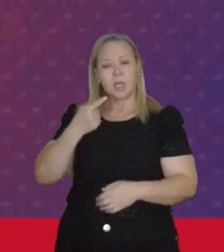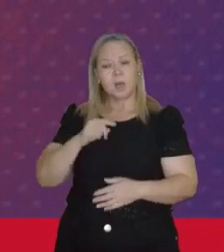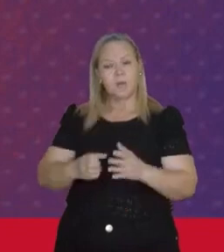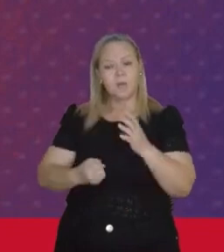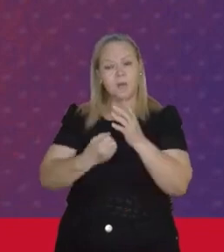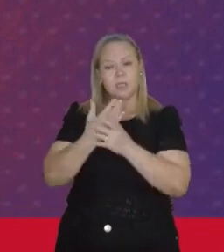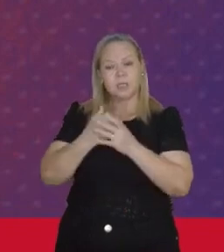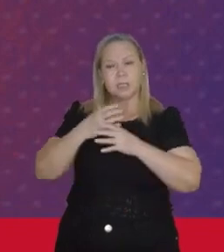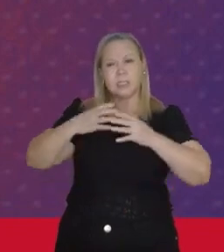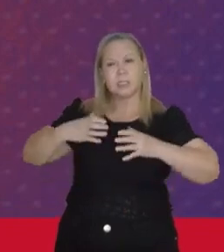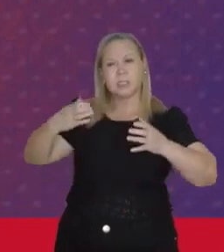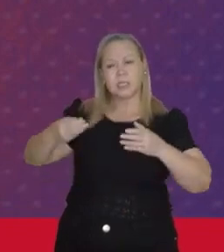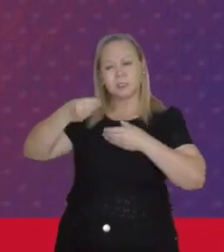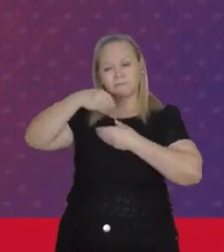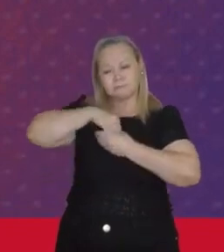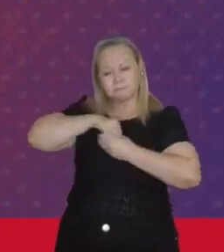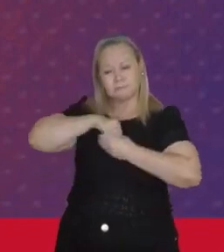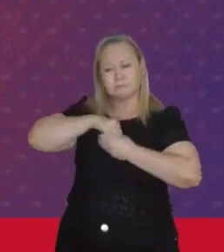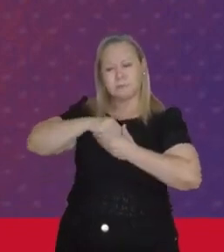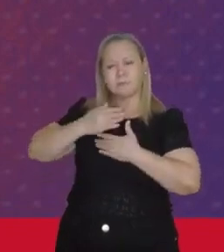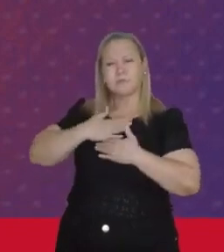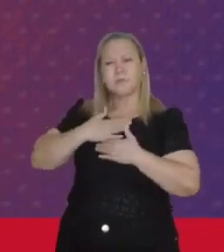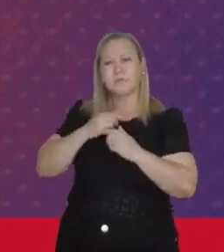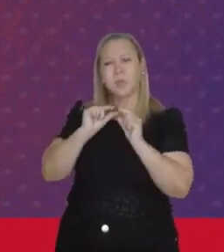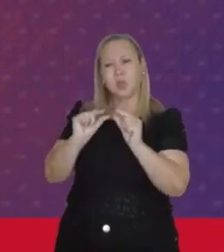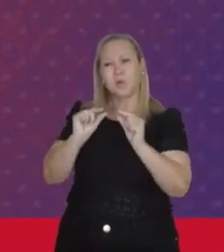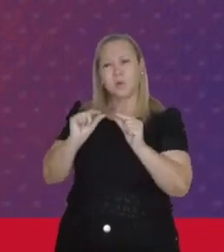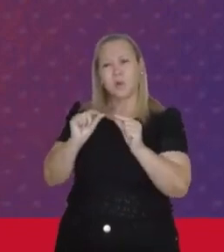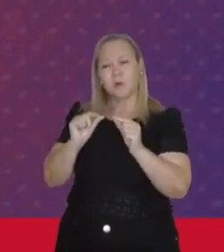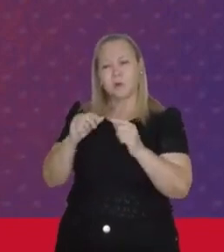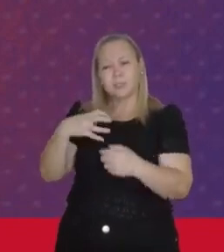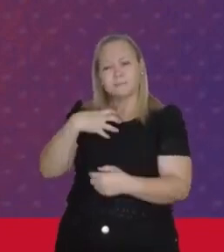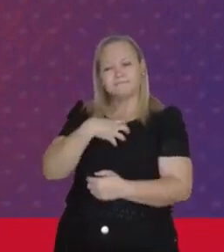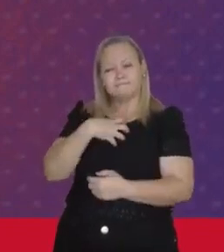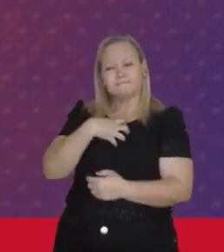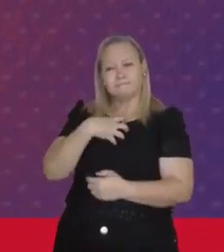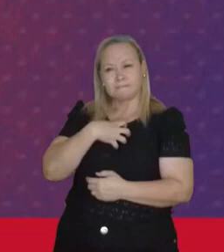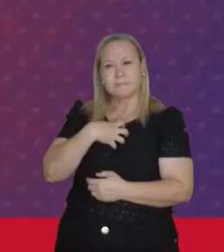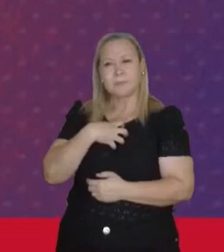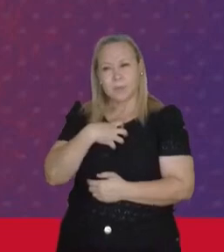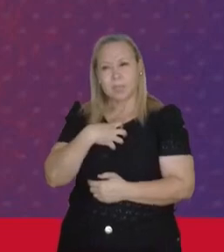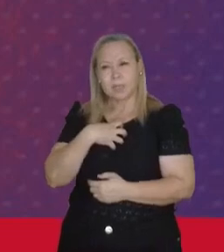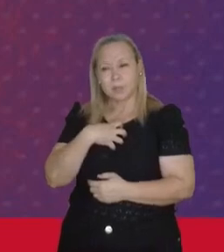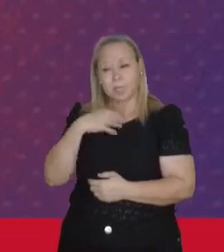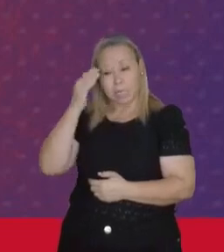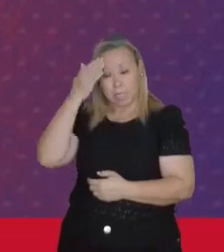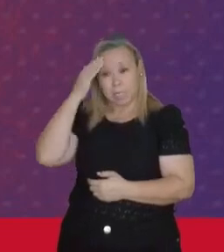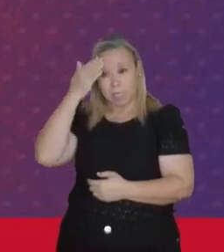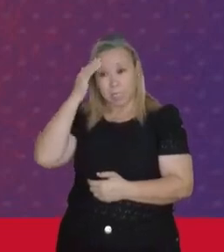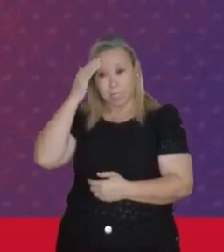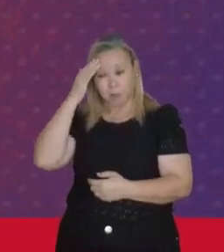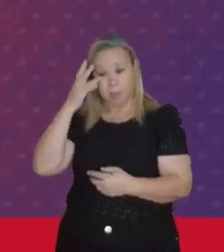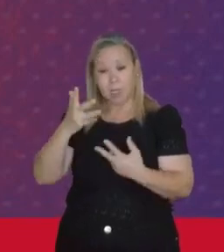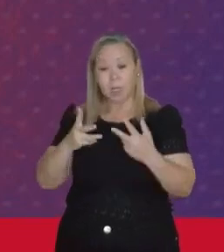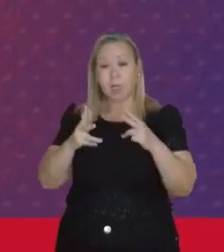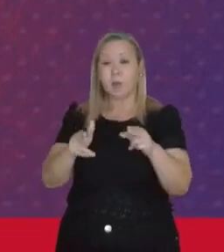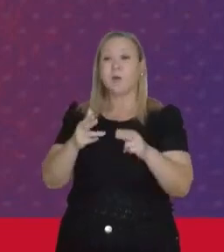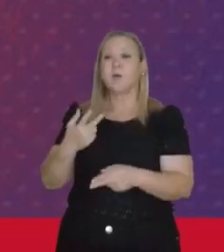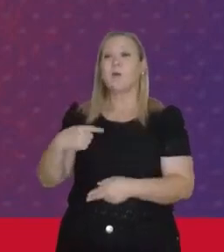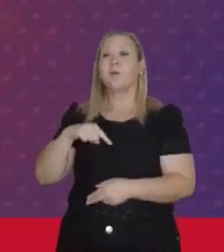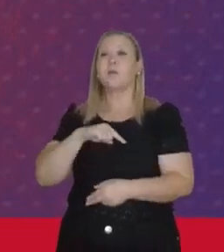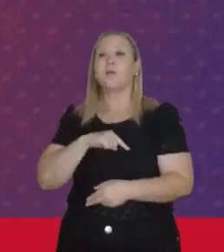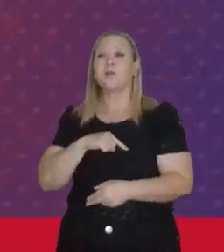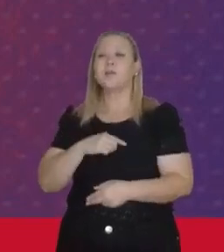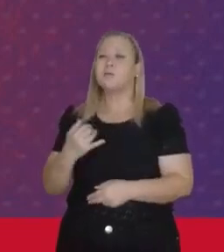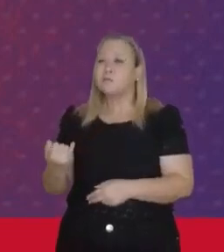e crescendo dentro de mim um pouco esse senso de como nós, né,